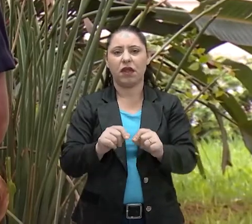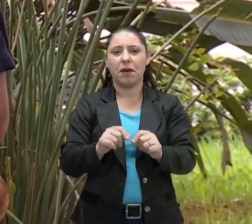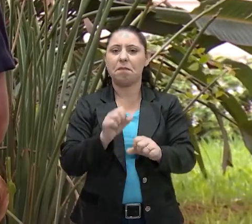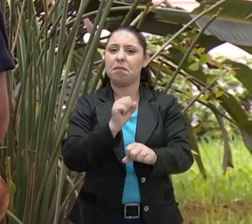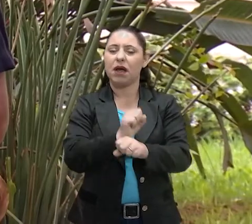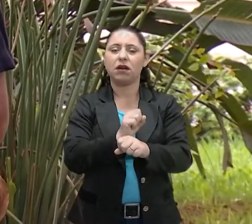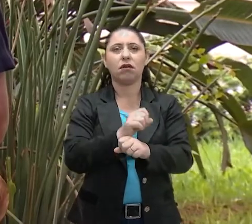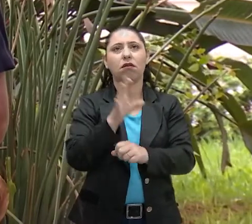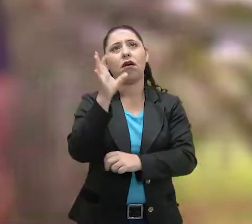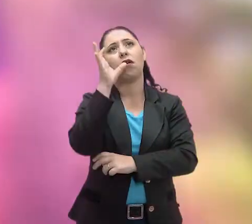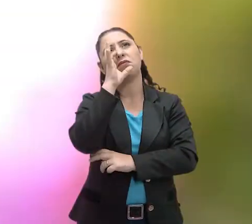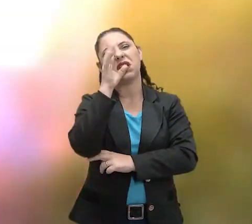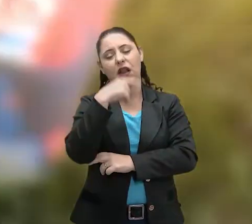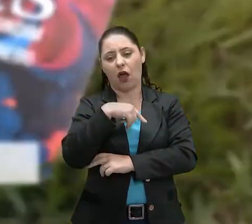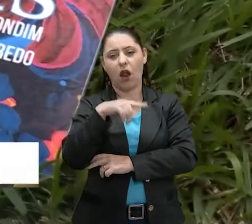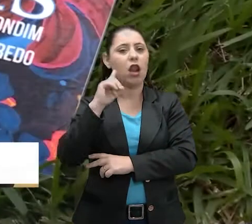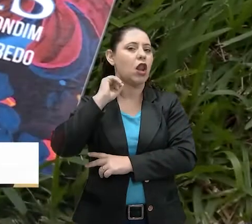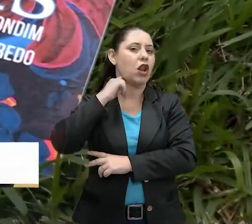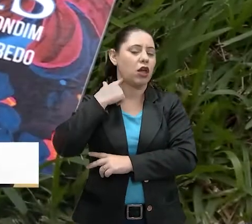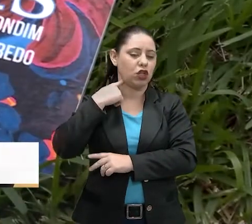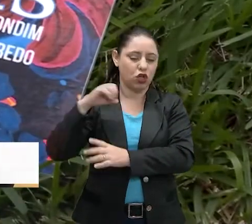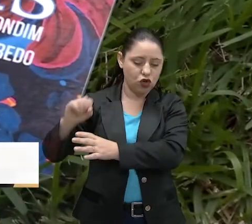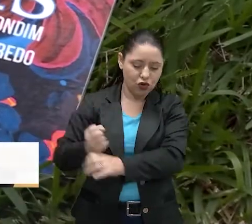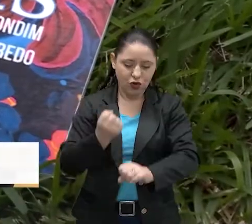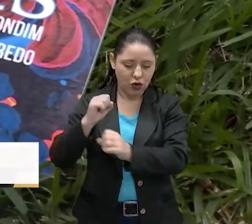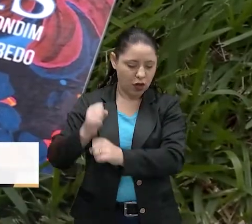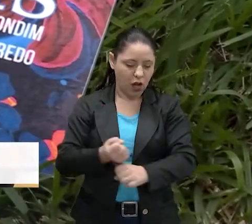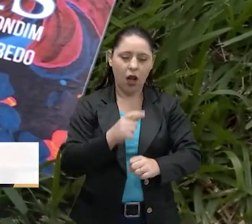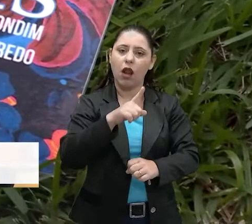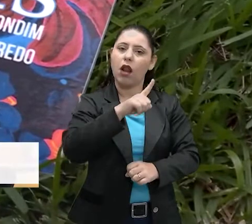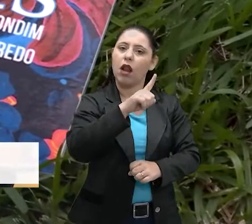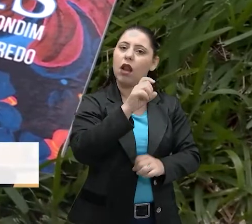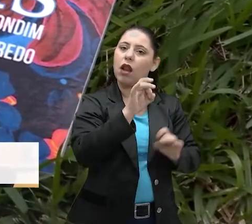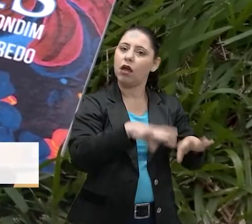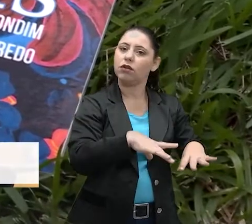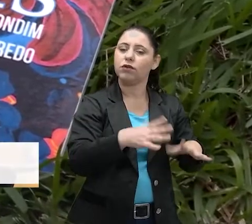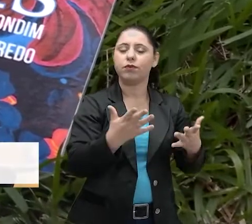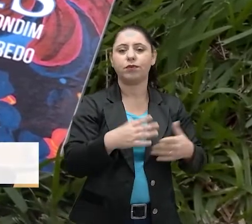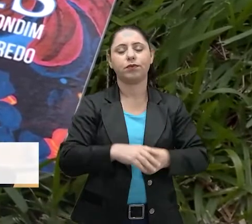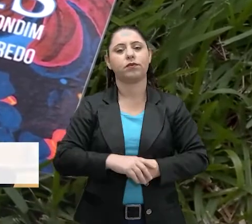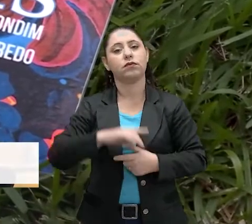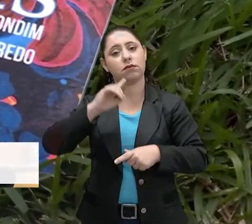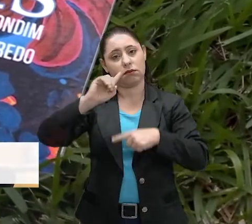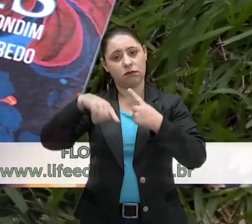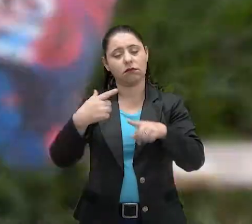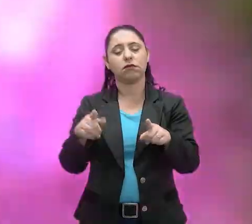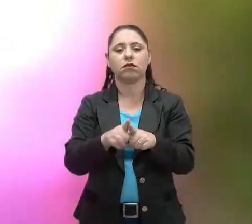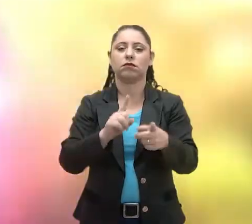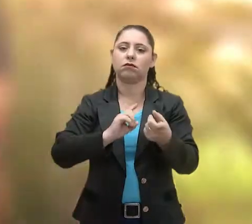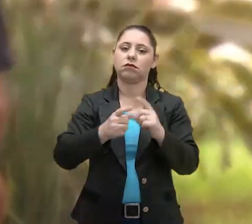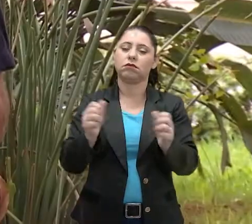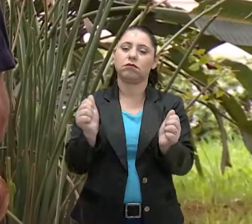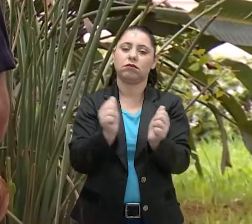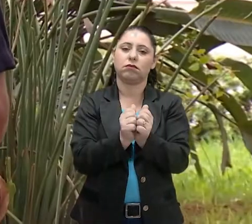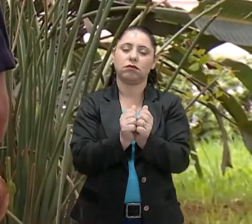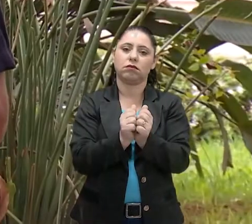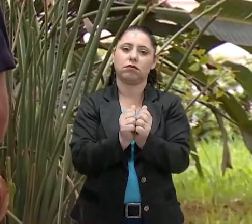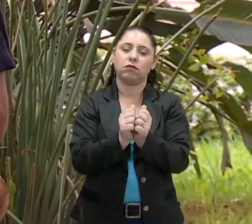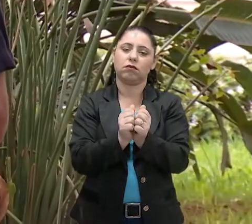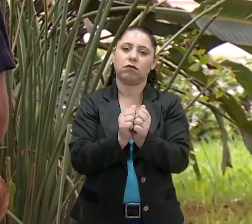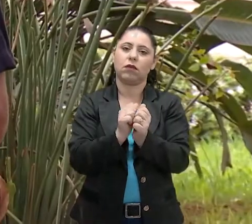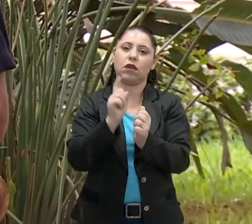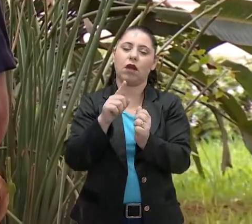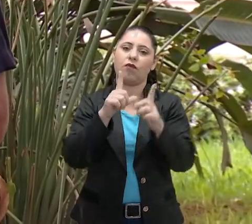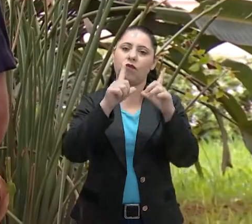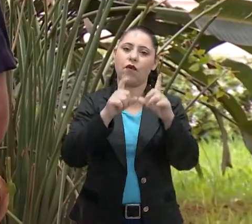ser admirado, para virar lixo, né? Para ser varrido depois. Então, eu me reuni com ele,